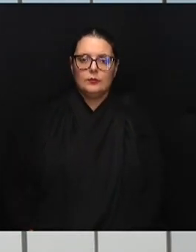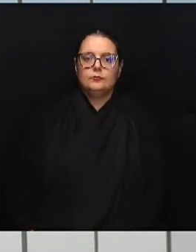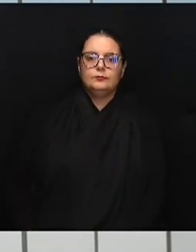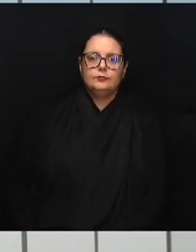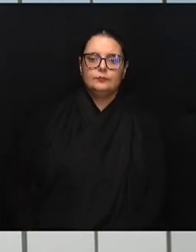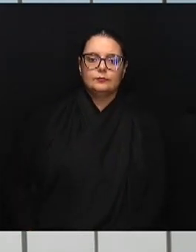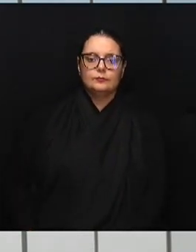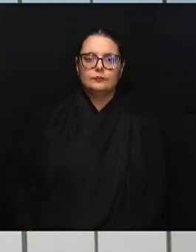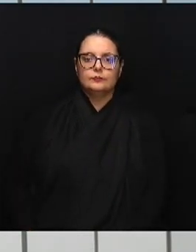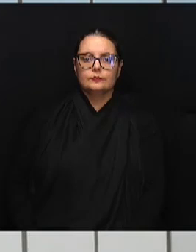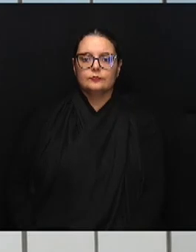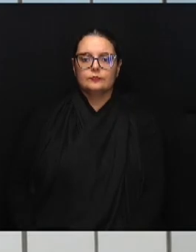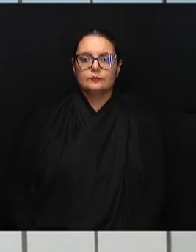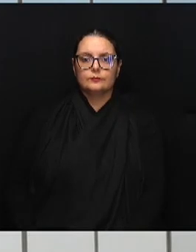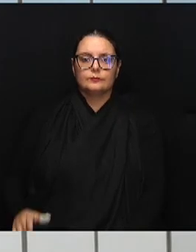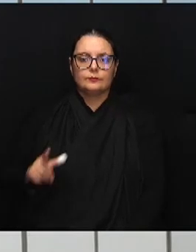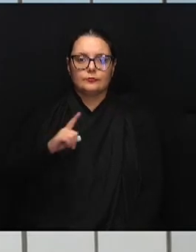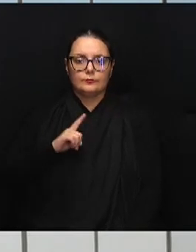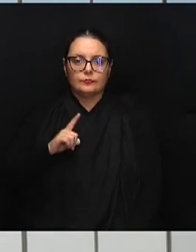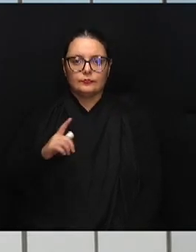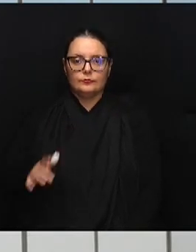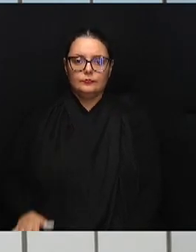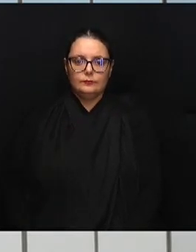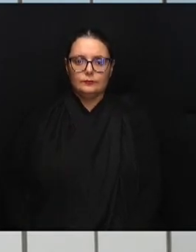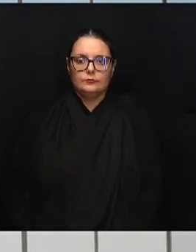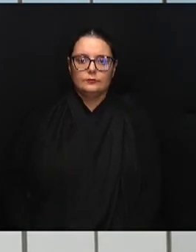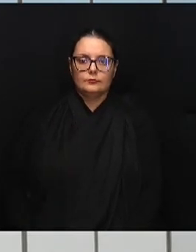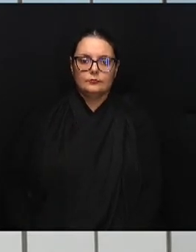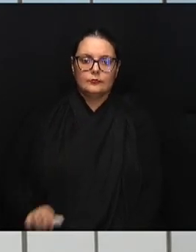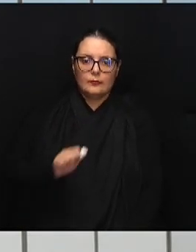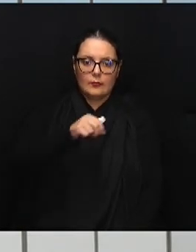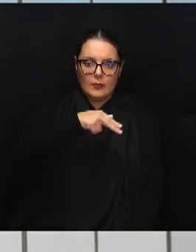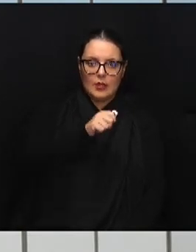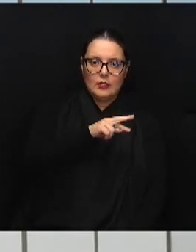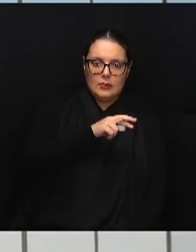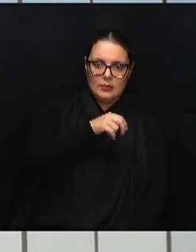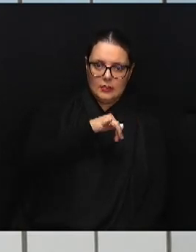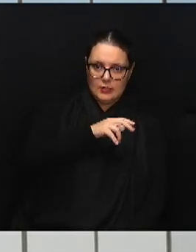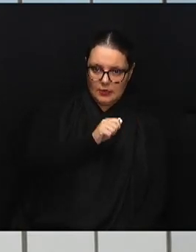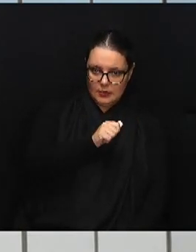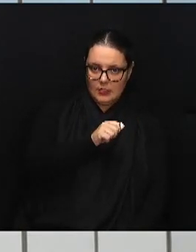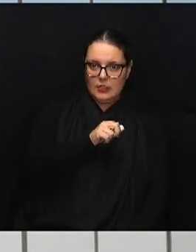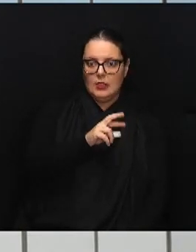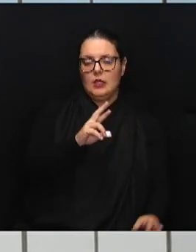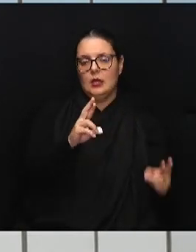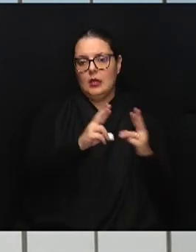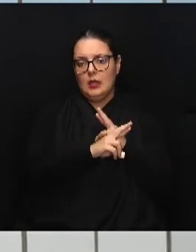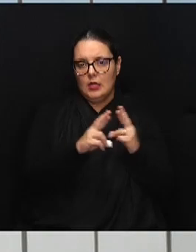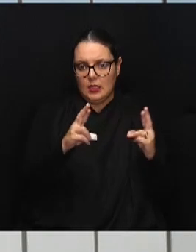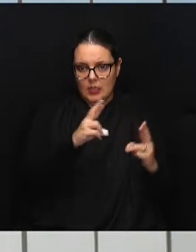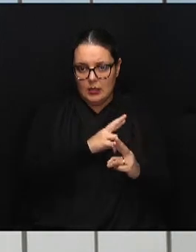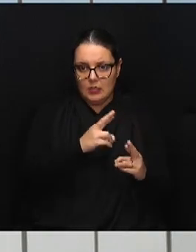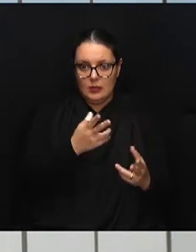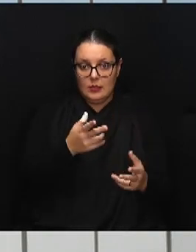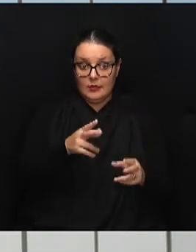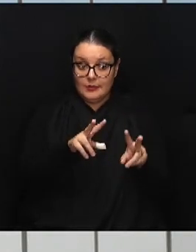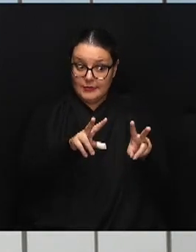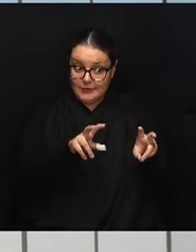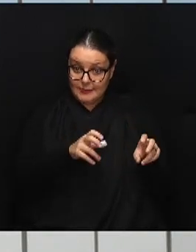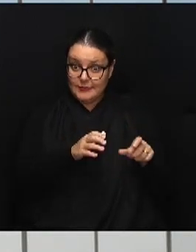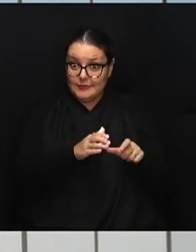Nós temos a anarquia relacional, que é um termo